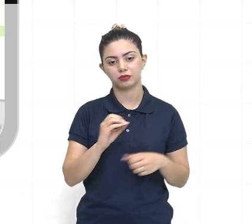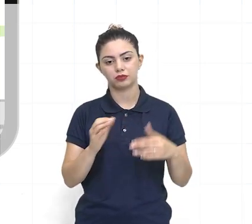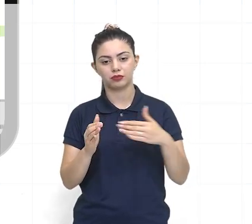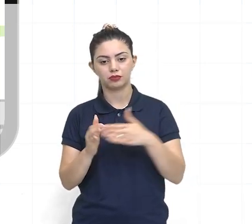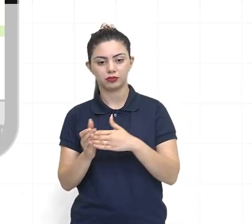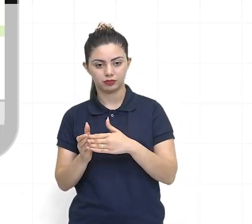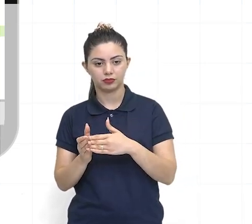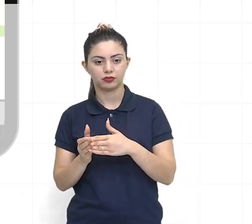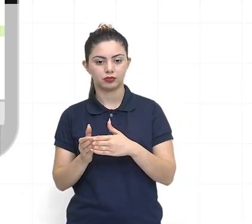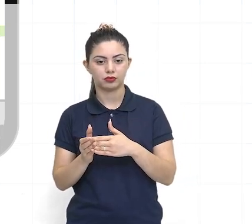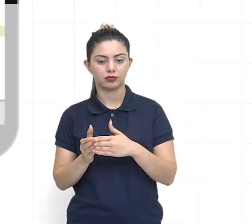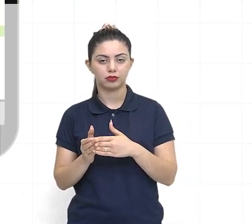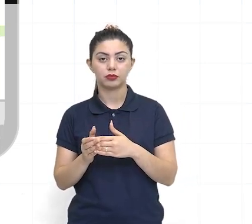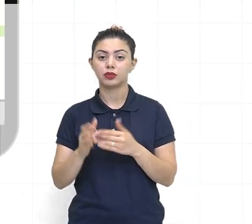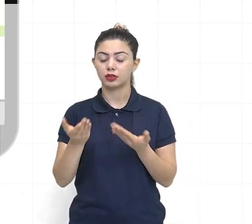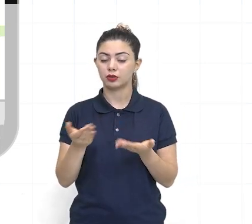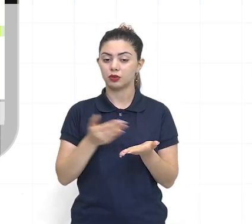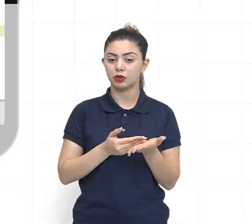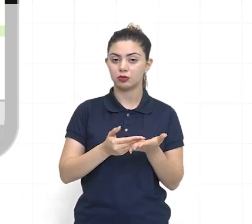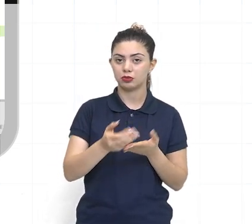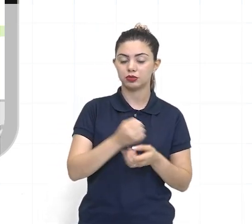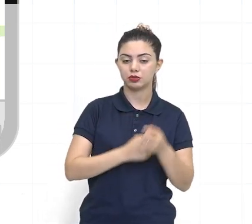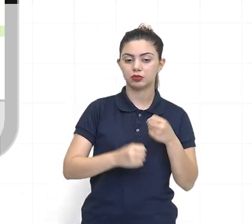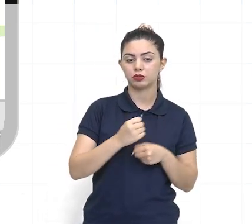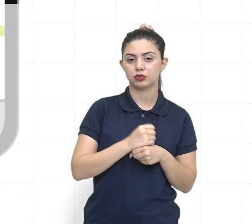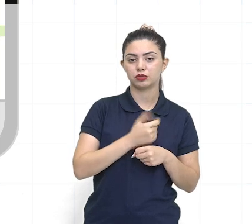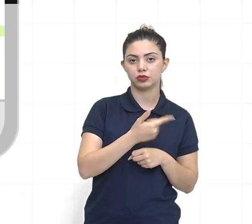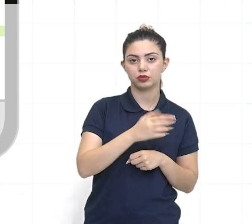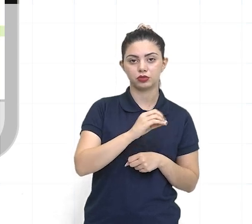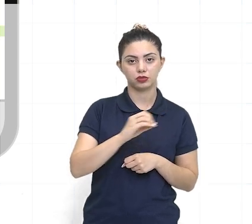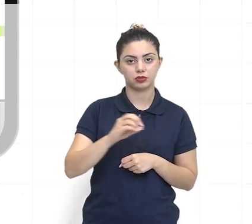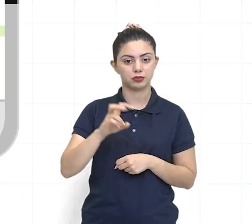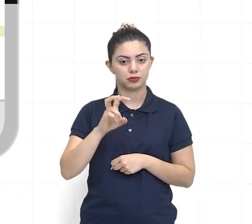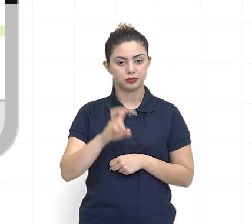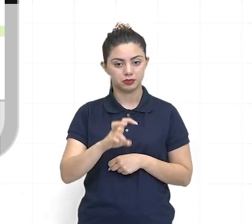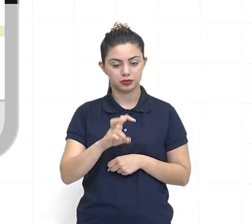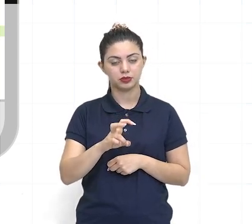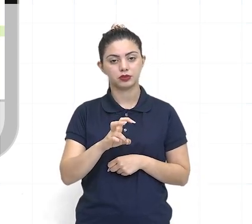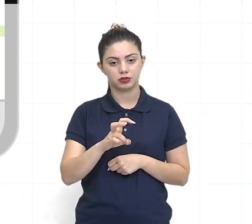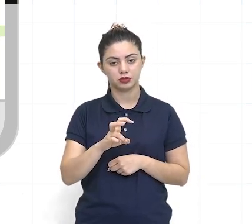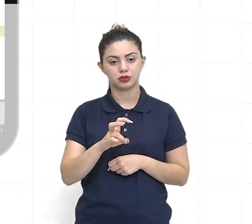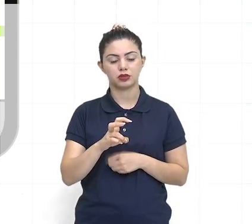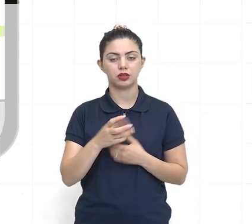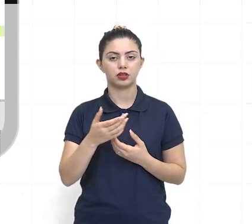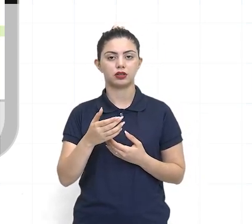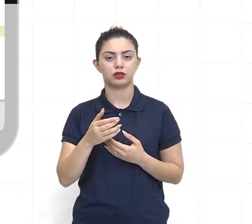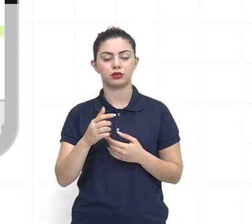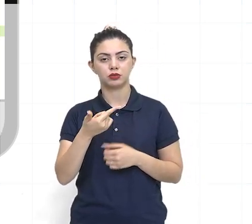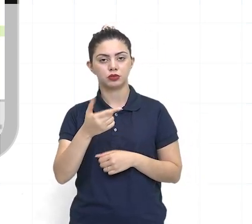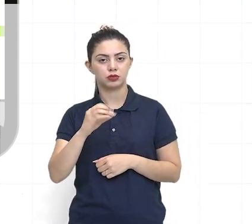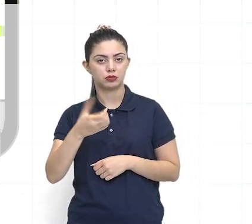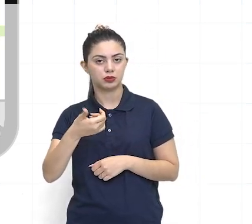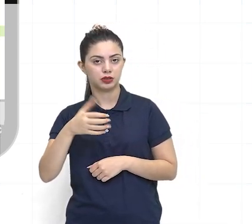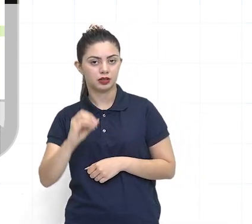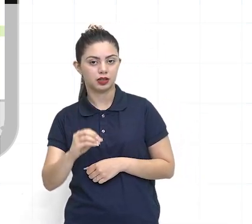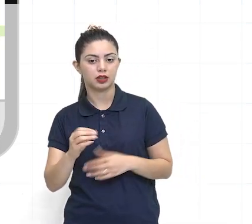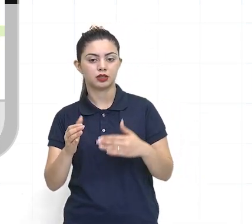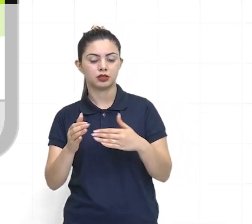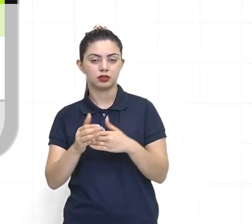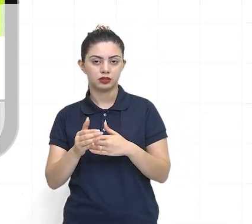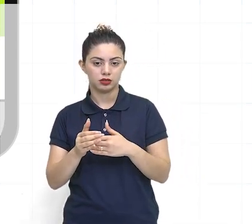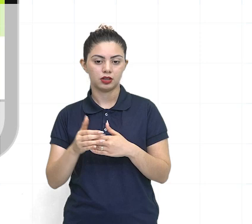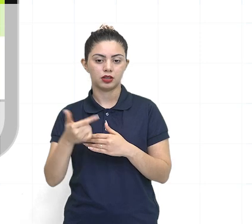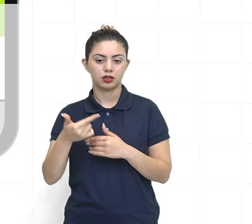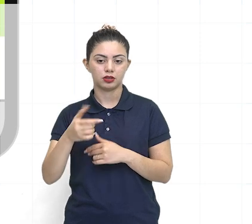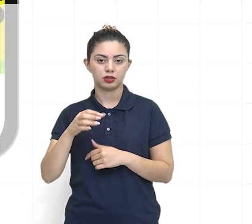até desde 2005, seguindo para 2010, 2018,